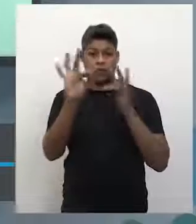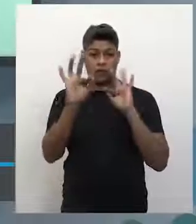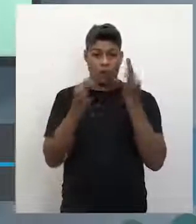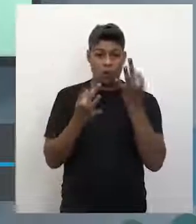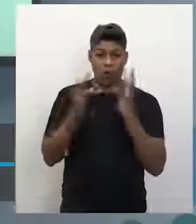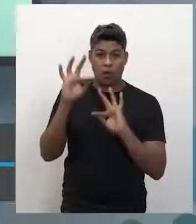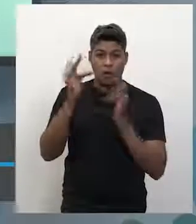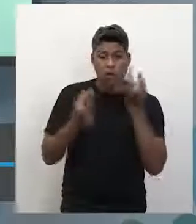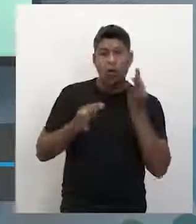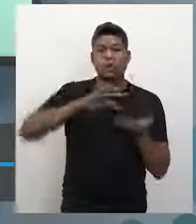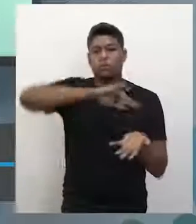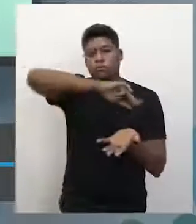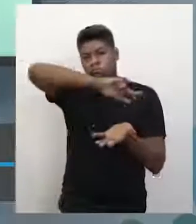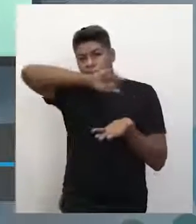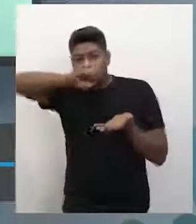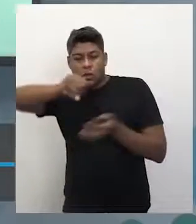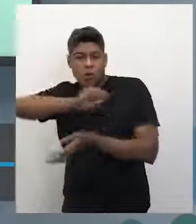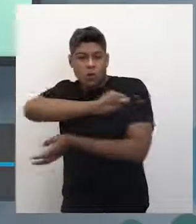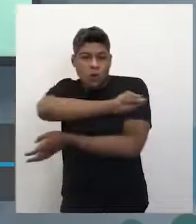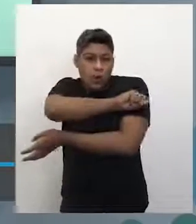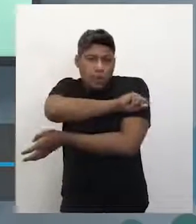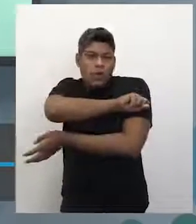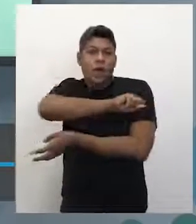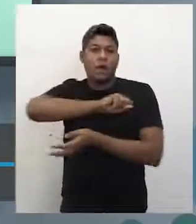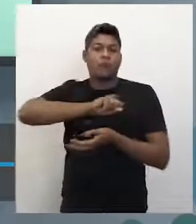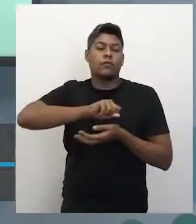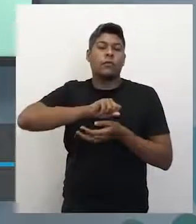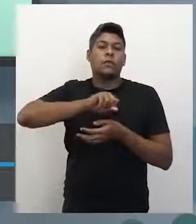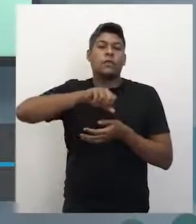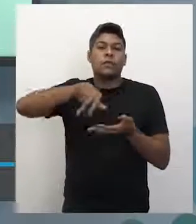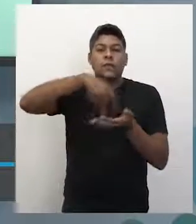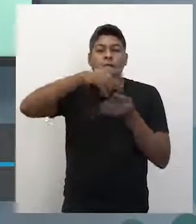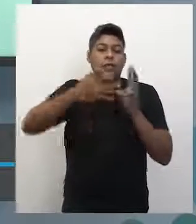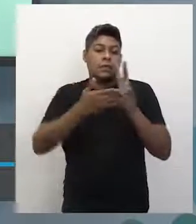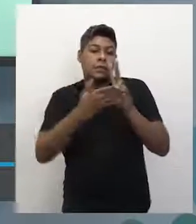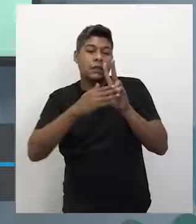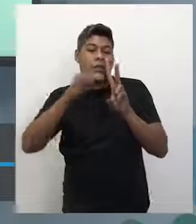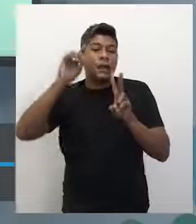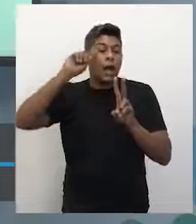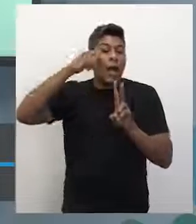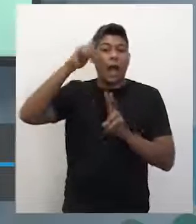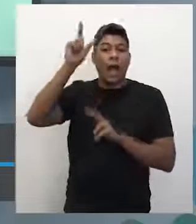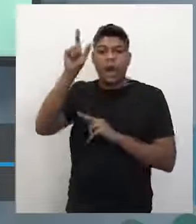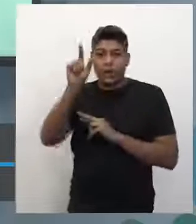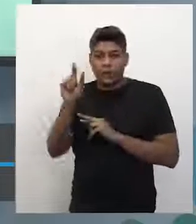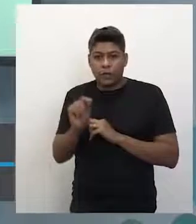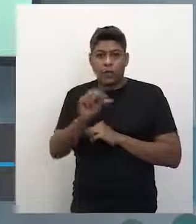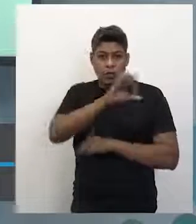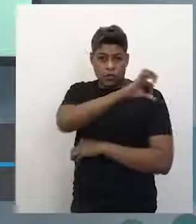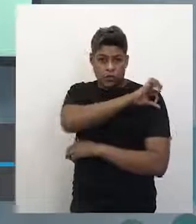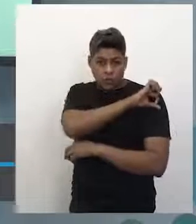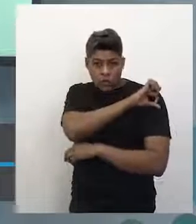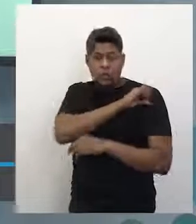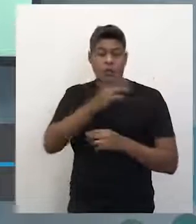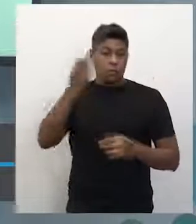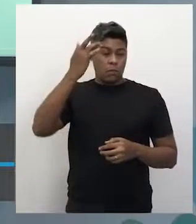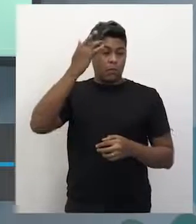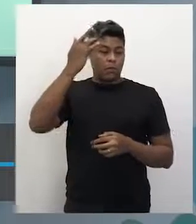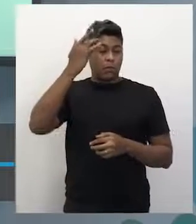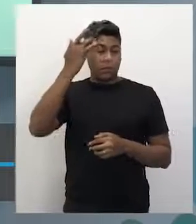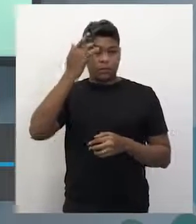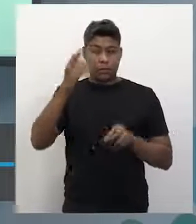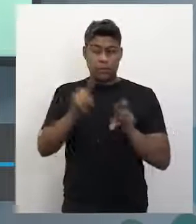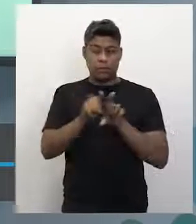sétimo, dança clássica, no oitavo. Dança indígena, africana e afro-brasileira, no nono, contemporânea e moderna.